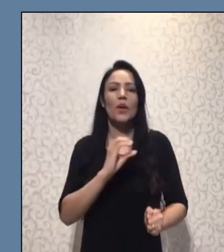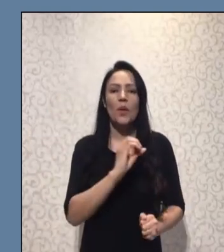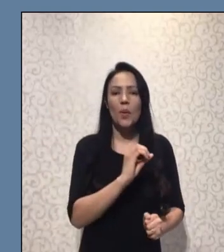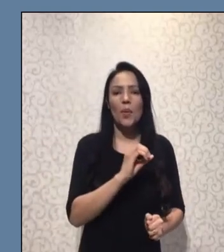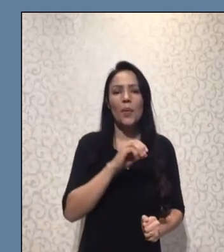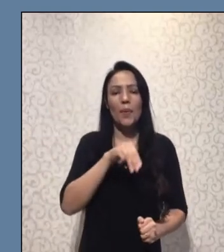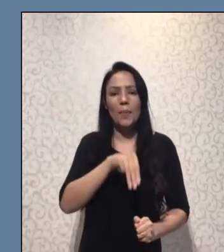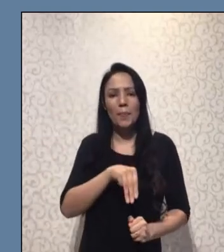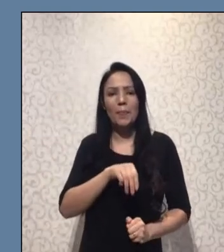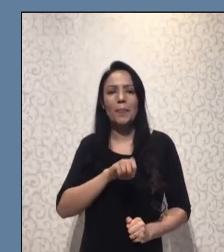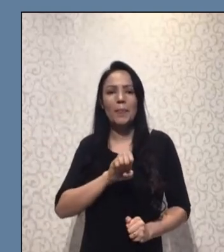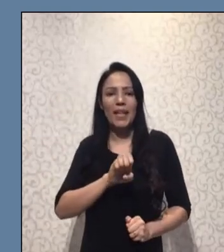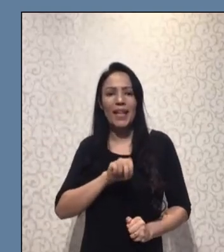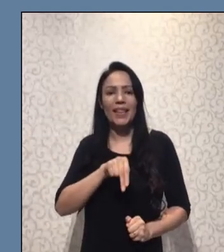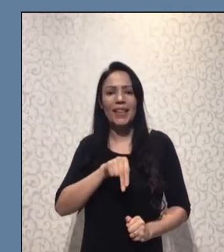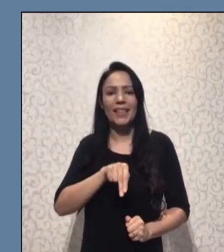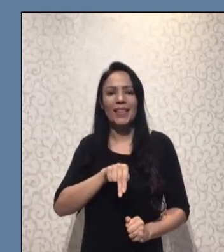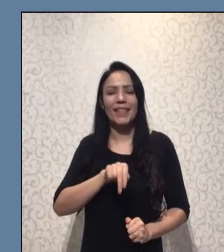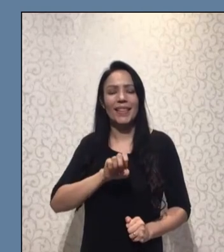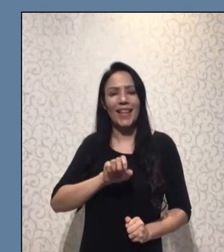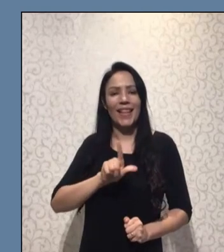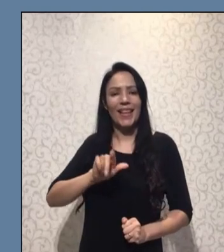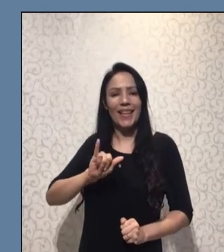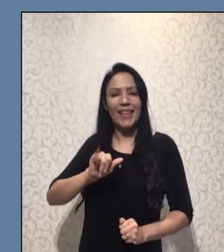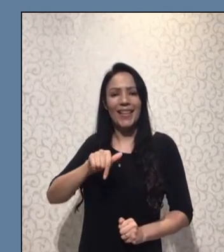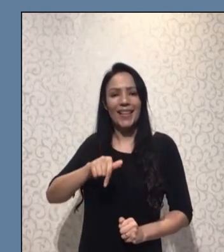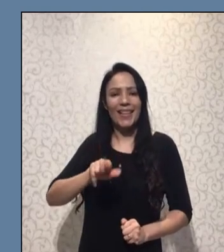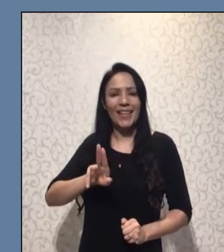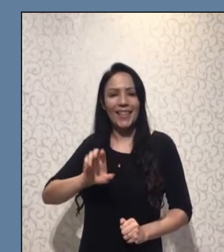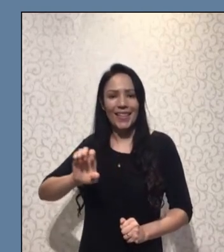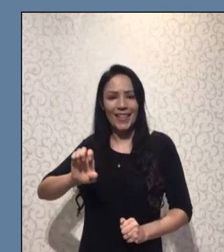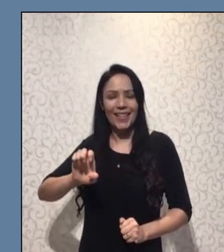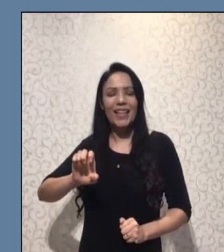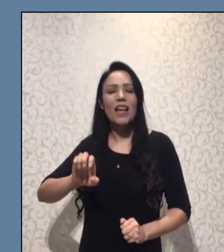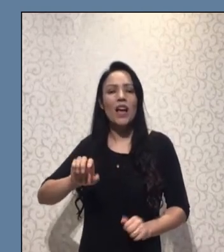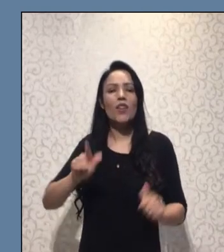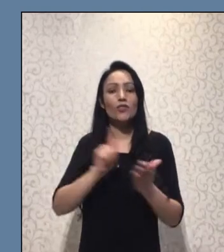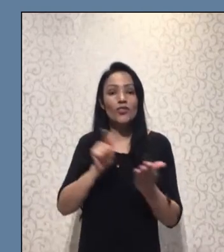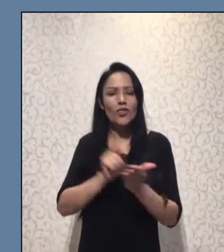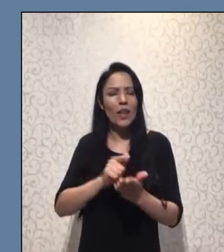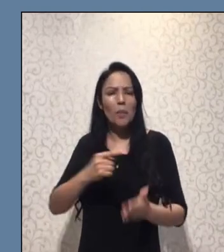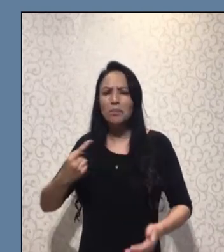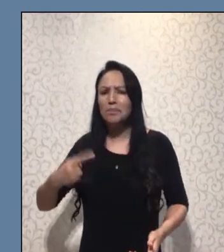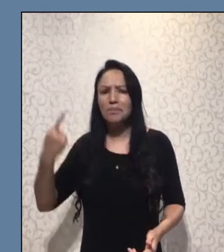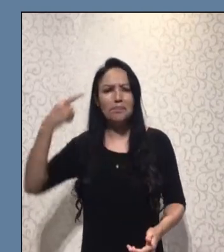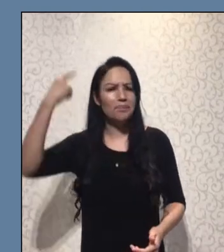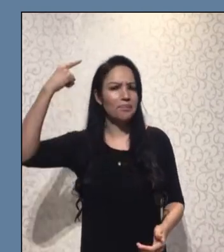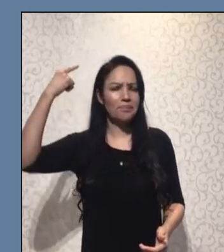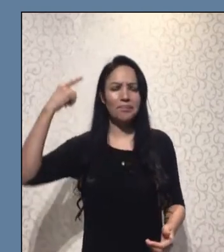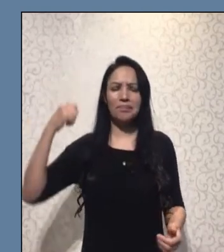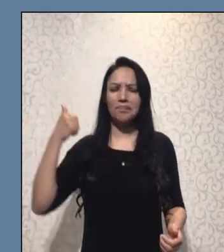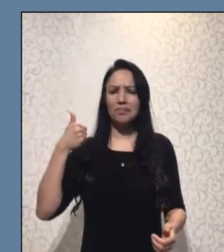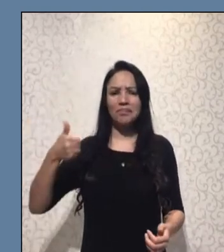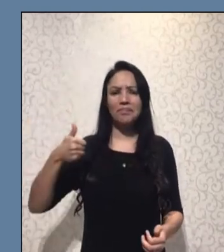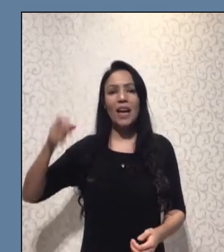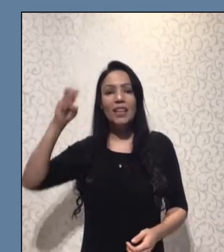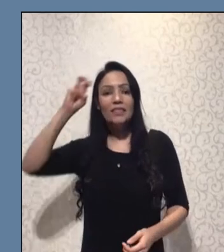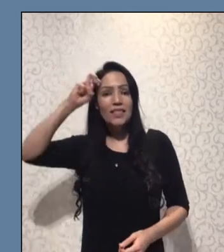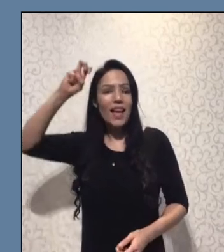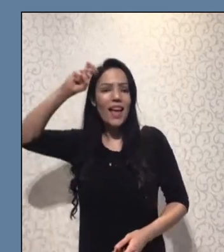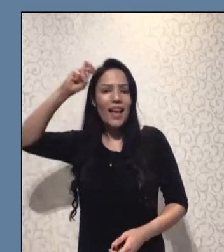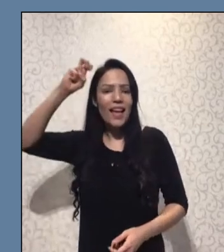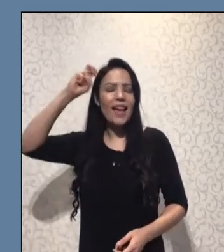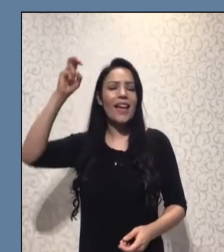o Menelik, que é um grande jornal, uma coisa de primeiríssima ordem, feita por jovens intelectuais e jovens artistas negros,